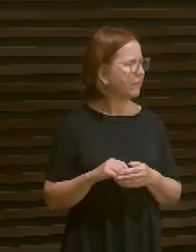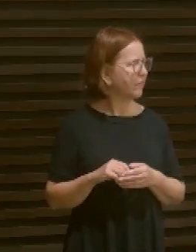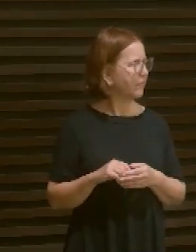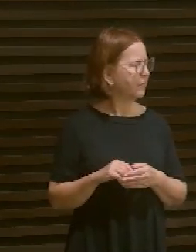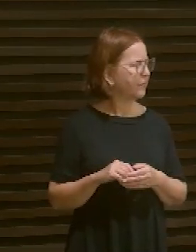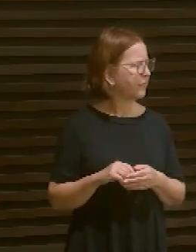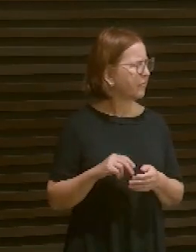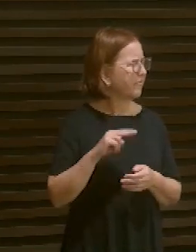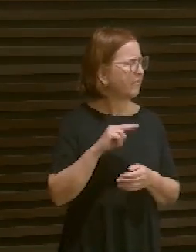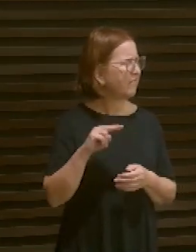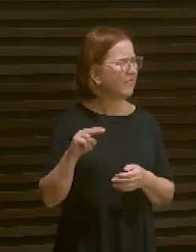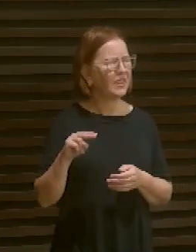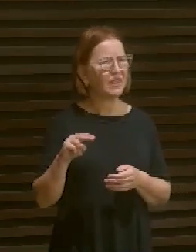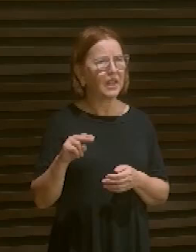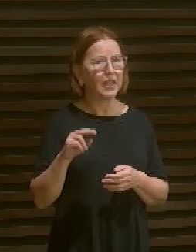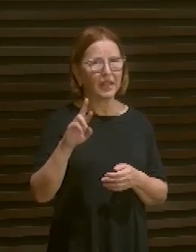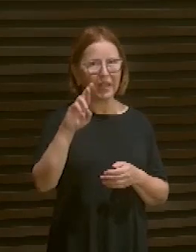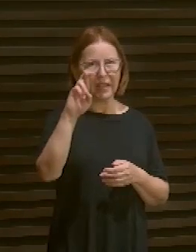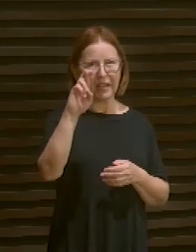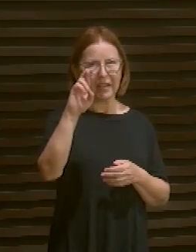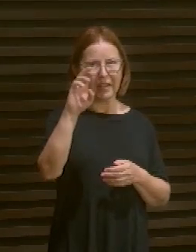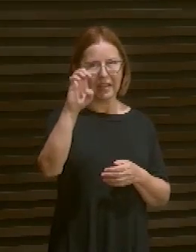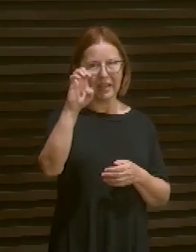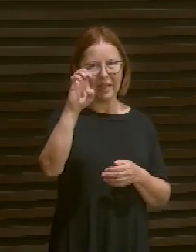Como é que chama aquela que entra na...